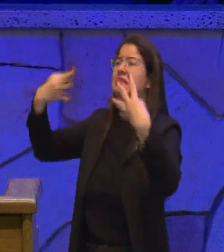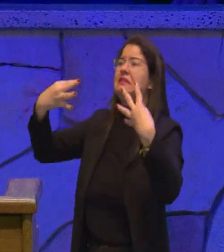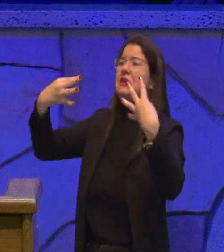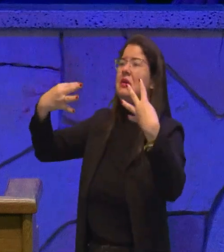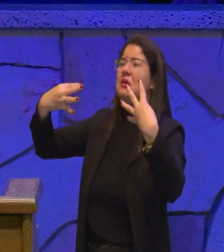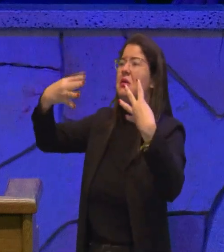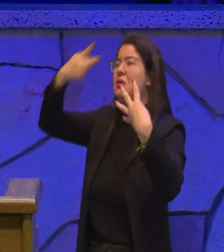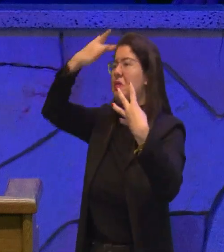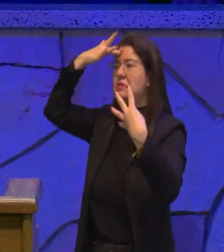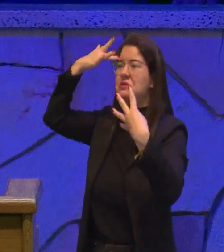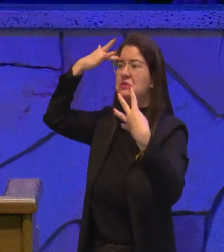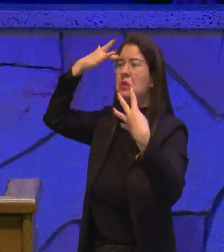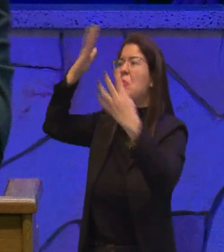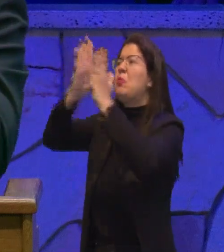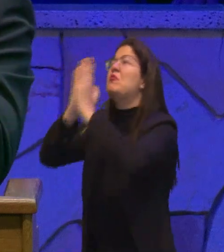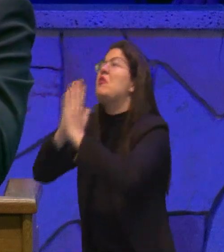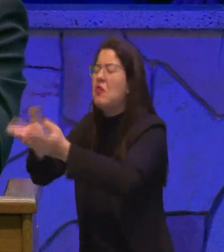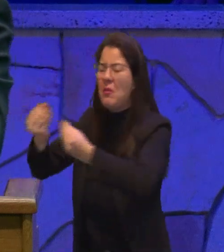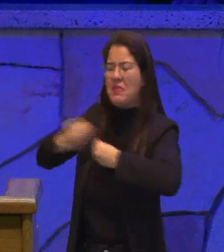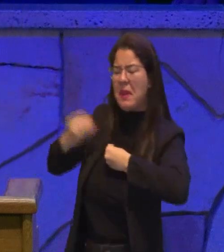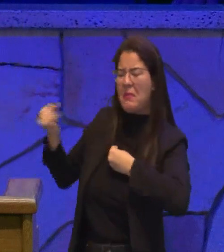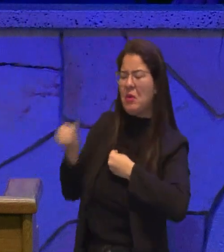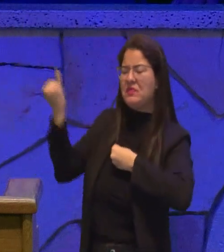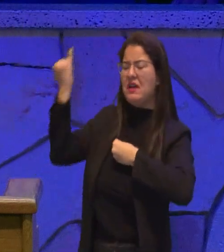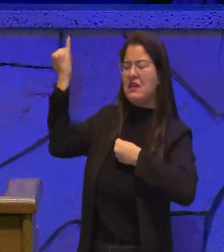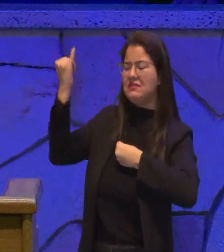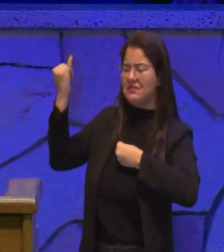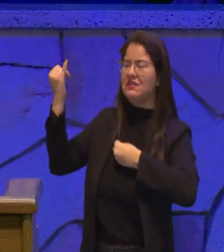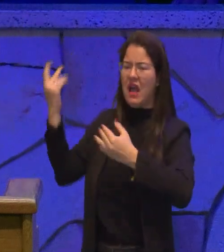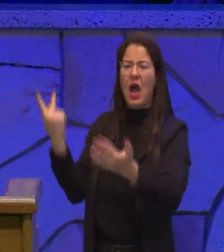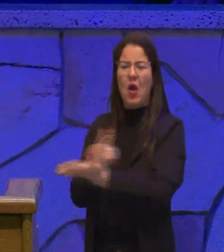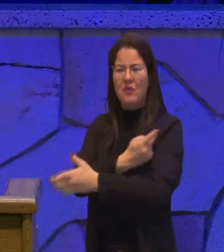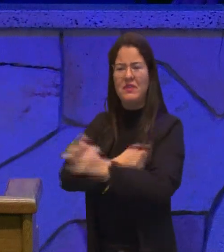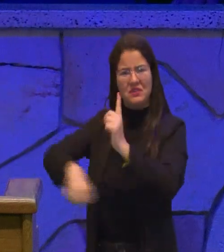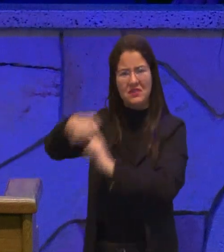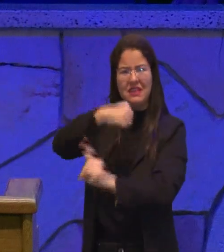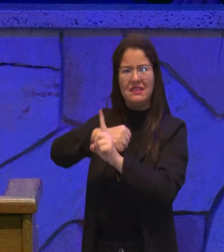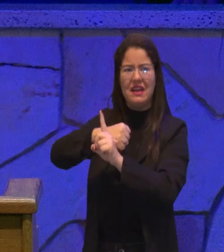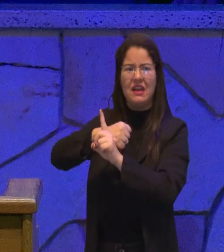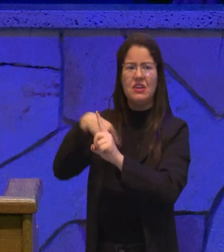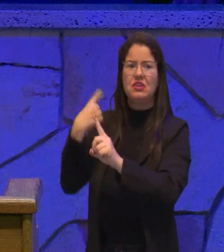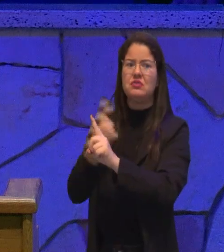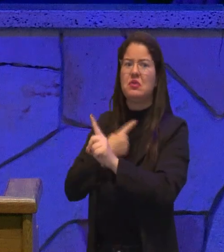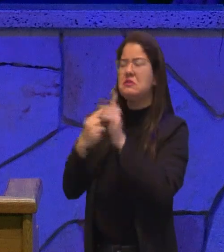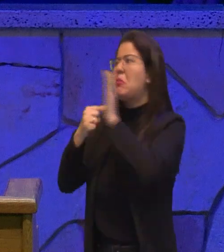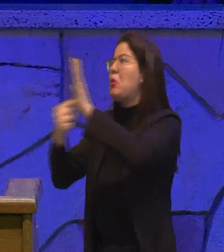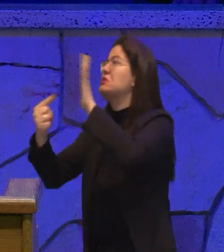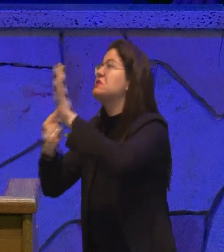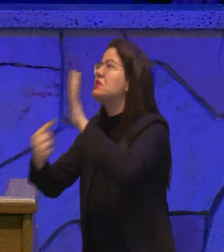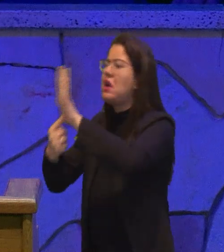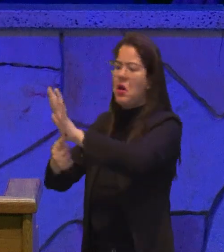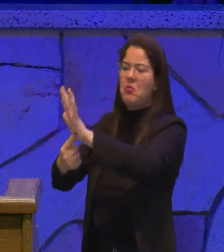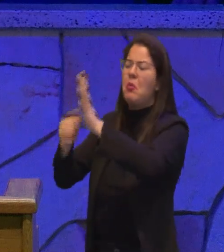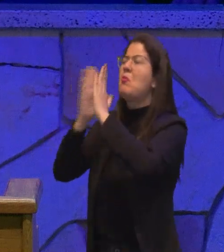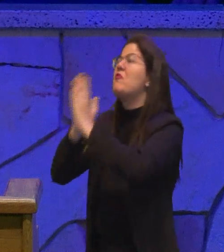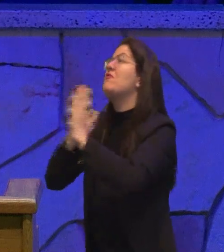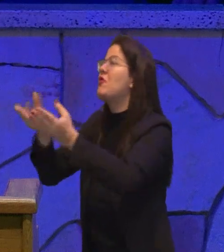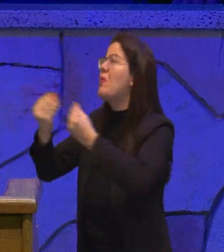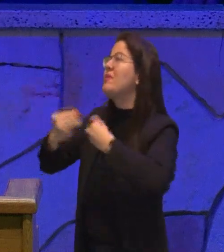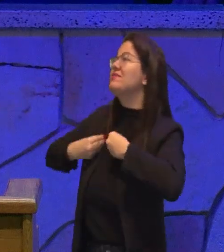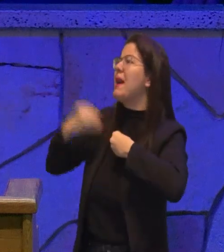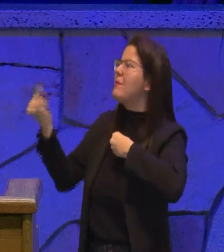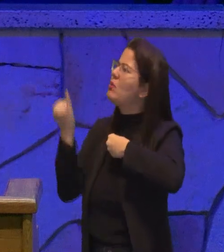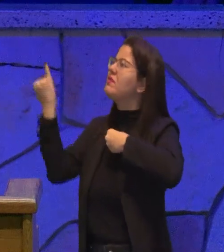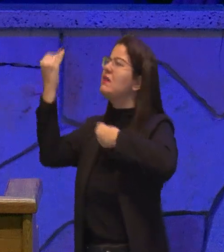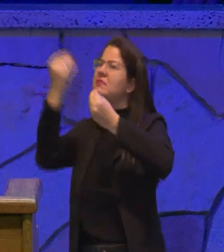tornemos importantes, ou que as pessoas reconheçam que nós somos alguma coisa. E